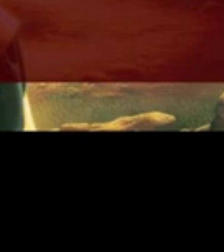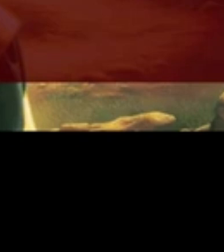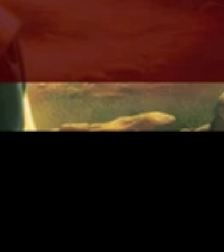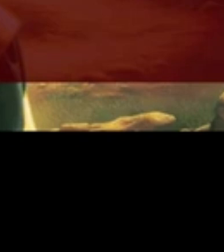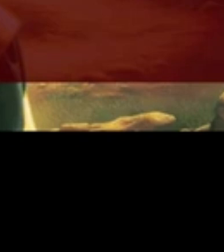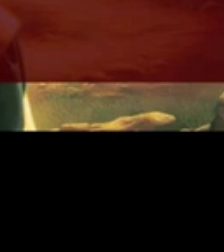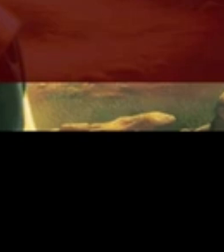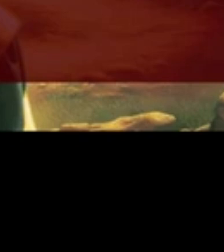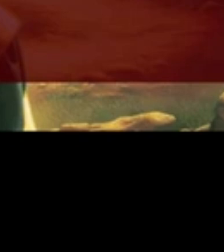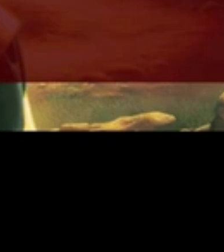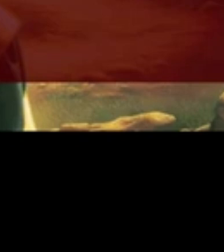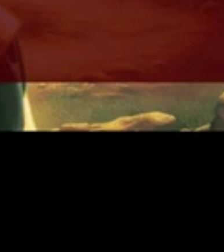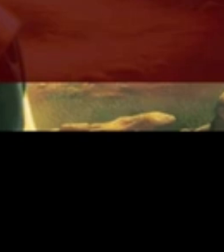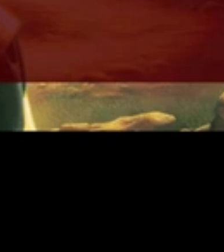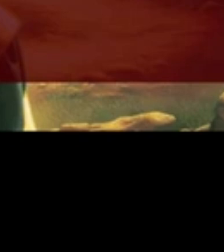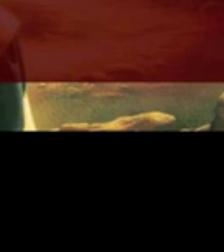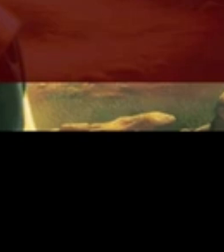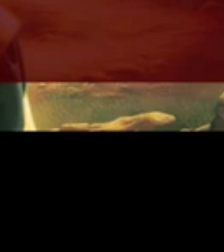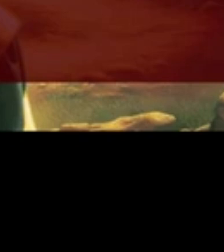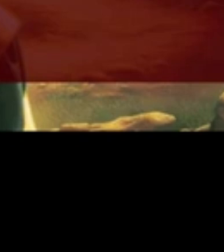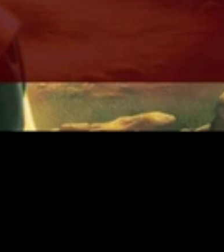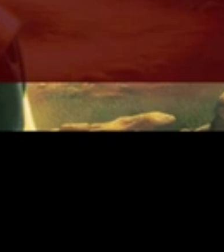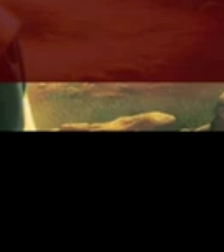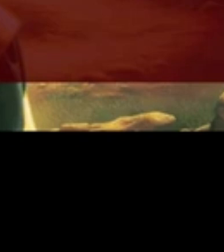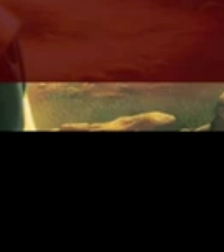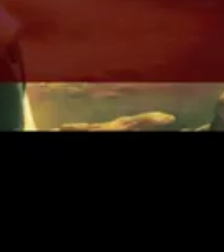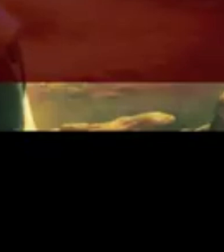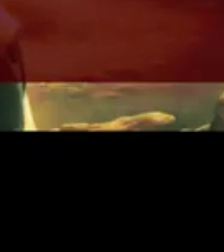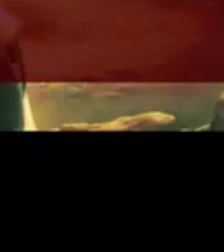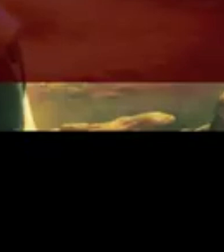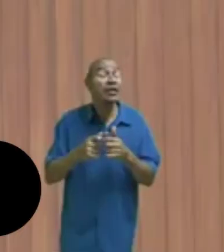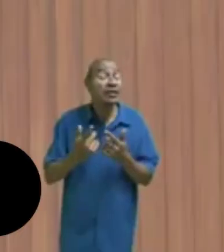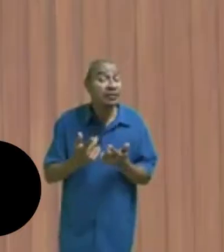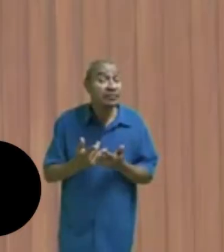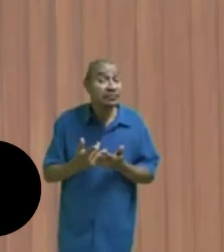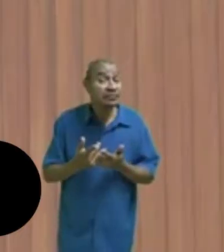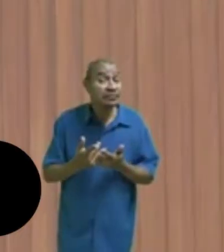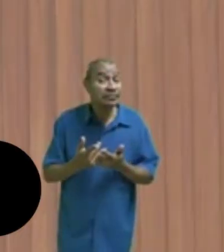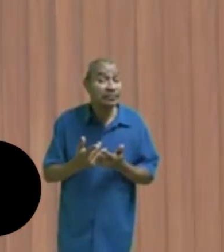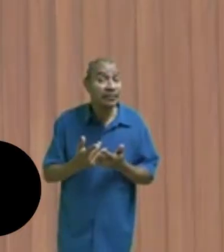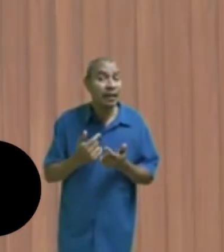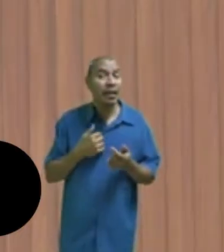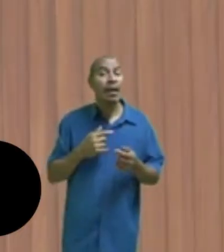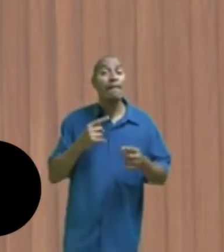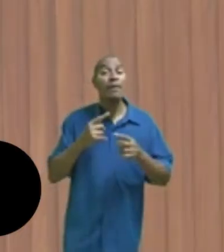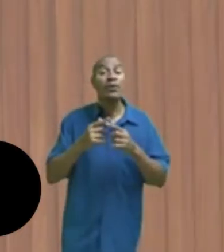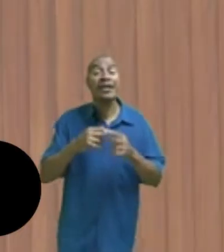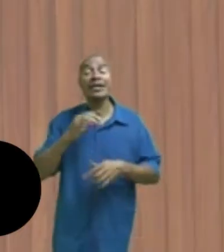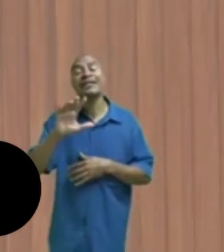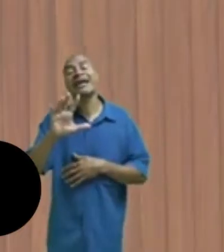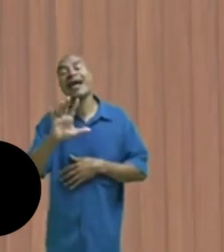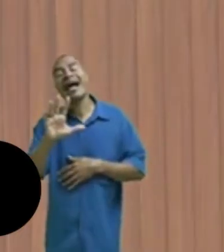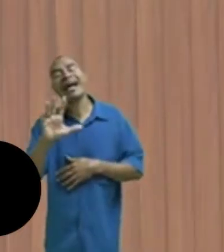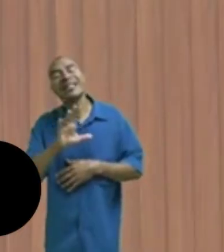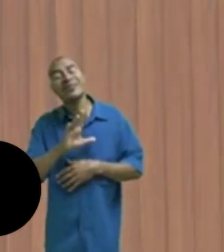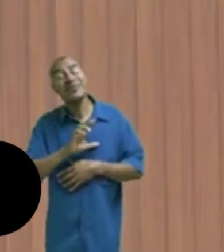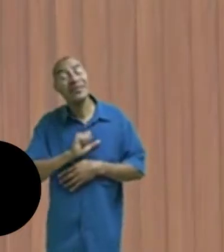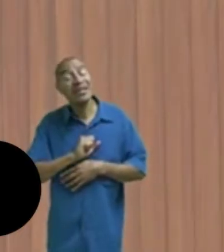novo podem adorar a Deus. Por quê? Por qual razão? Porque adoração